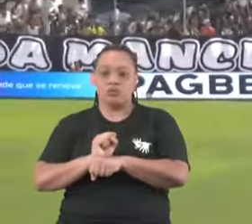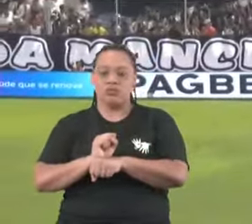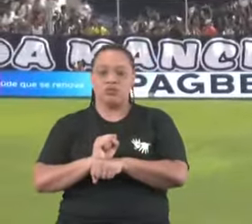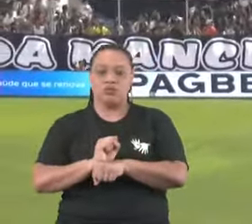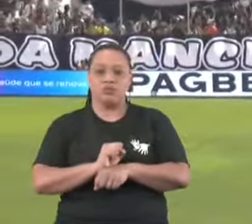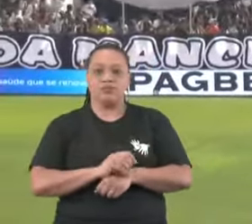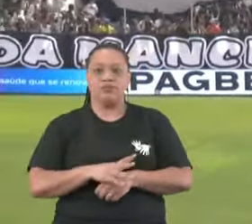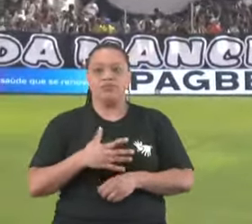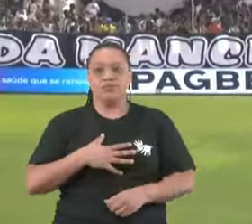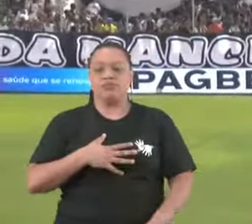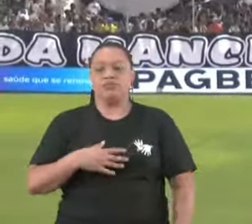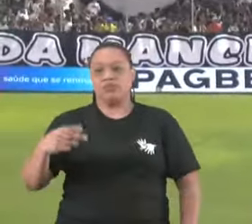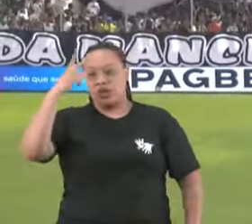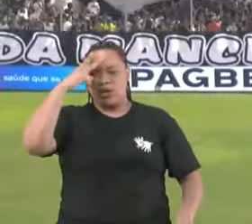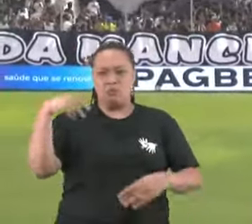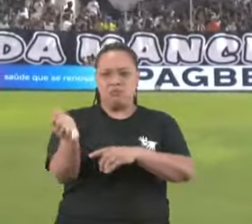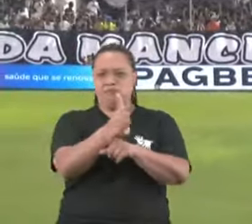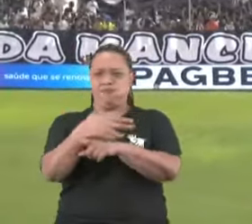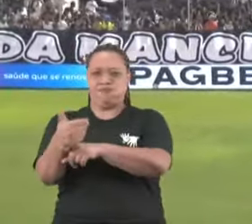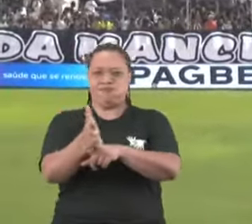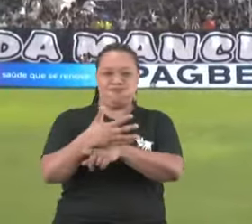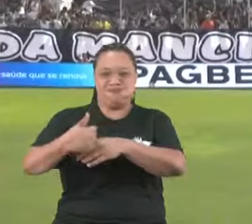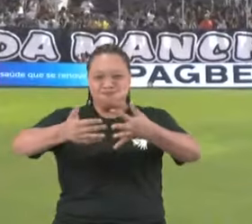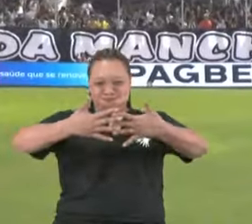E olha o bandeirão do Asa.